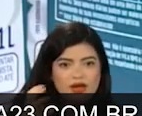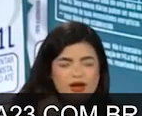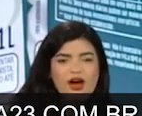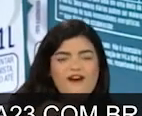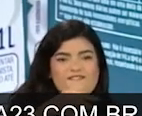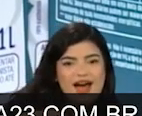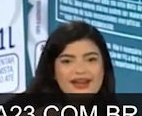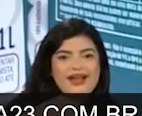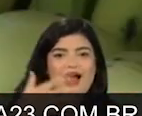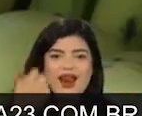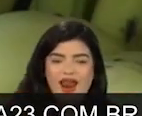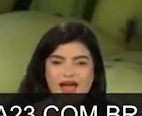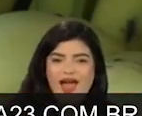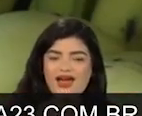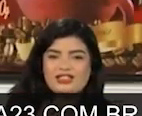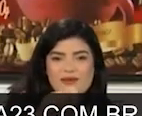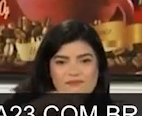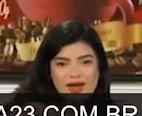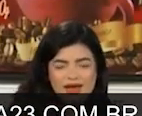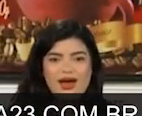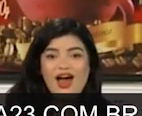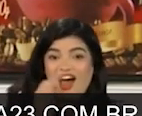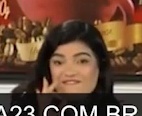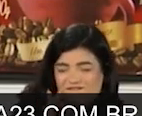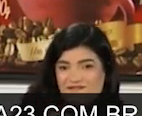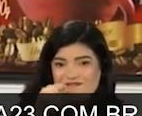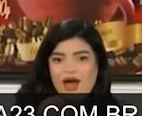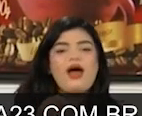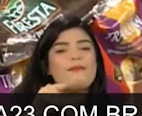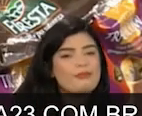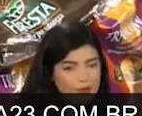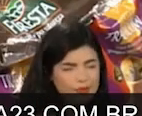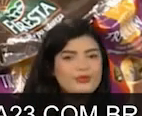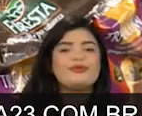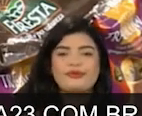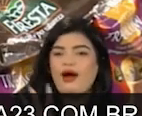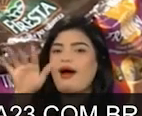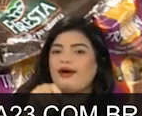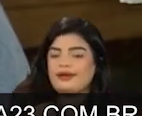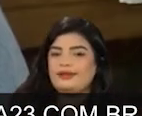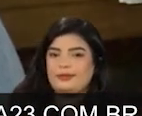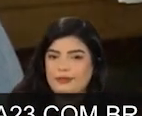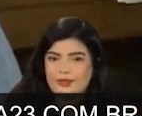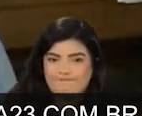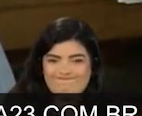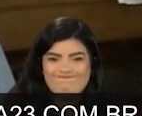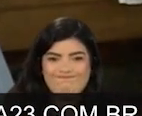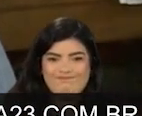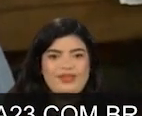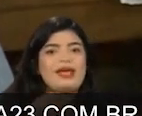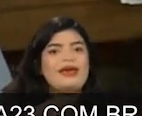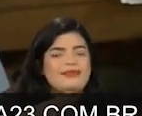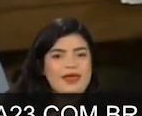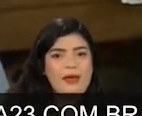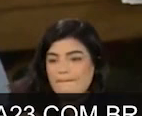leite longa-vida integral, banana e café em pó foram os produtos que ficaram mais caros. Não existe mais preço de